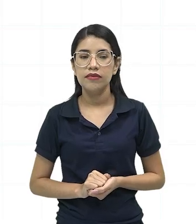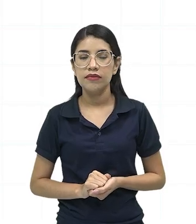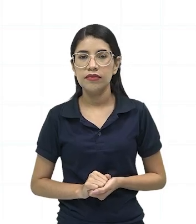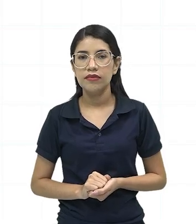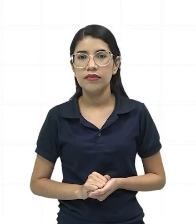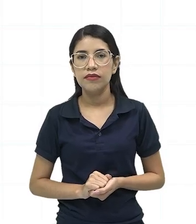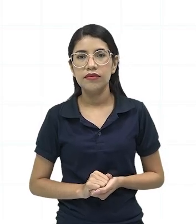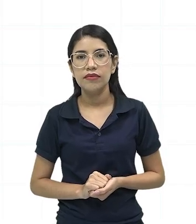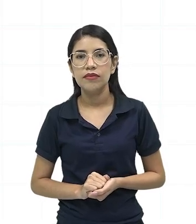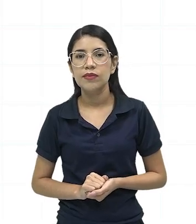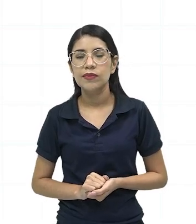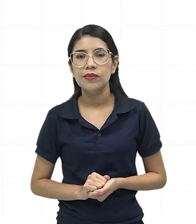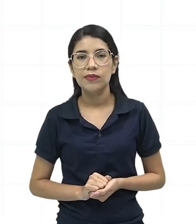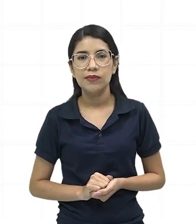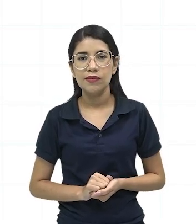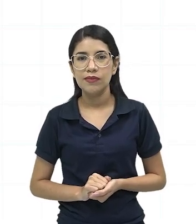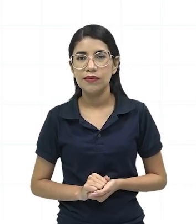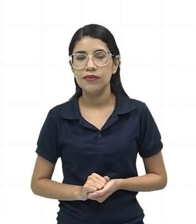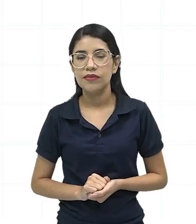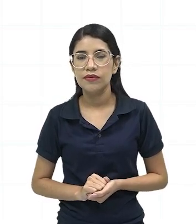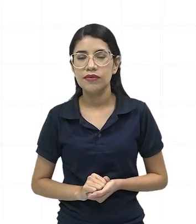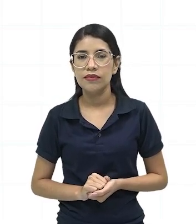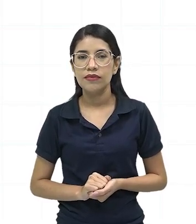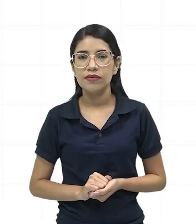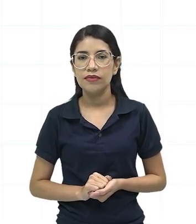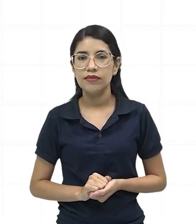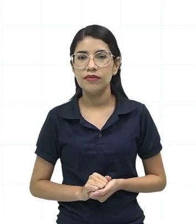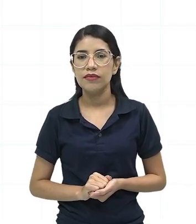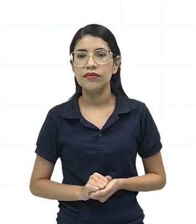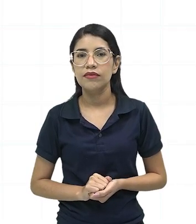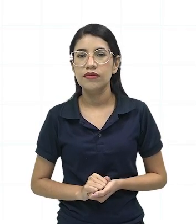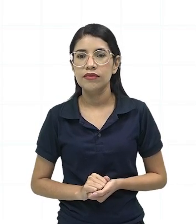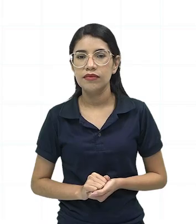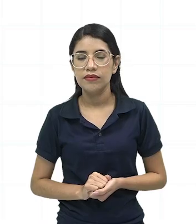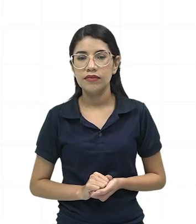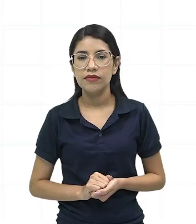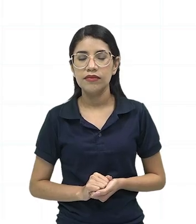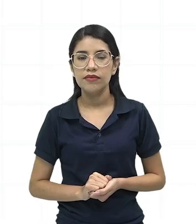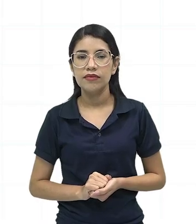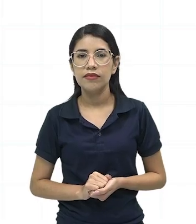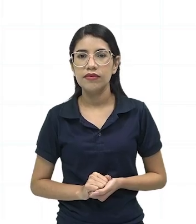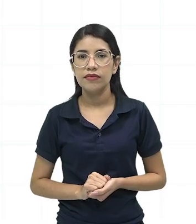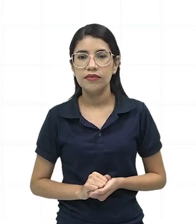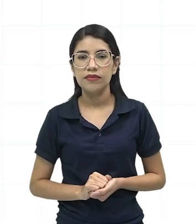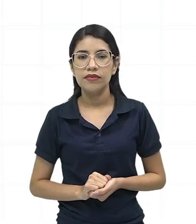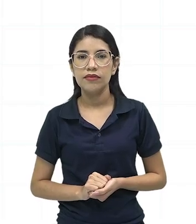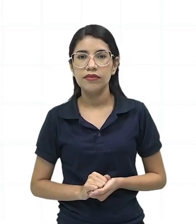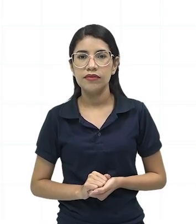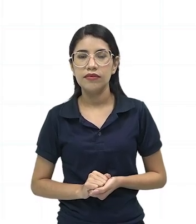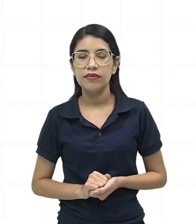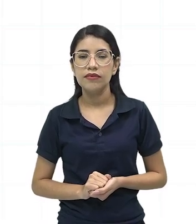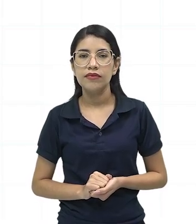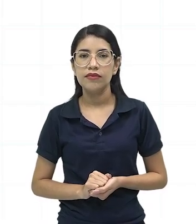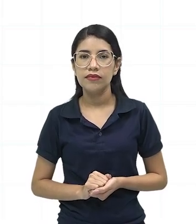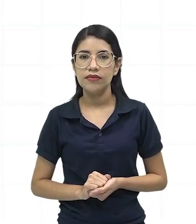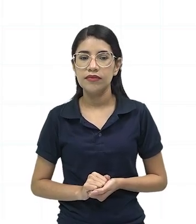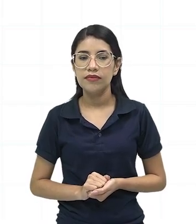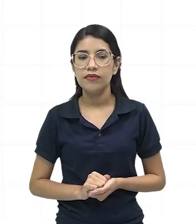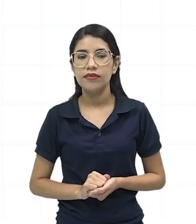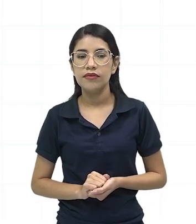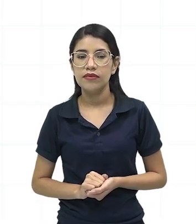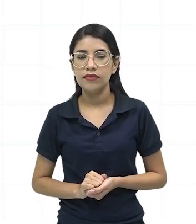a fim de que, para que. Comparativa, como, mais do que, assim como, proporcional, à medida que,